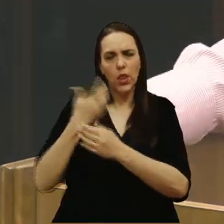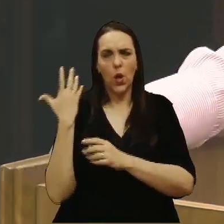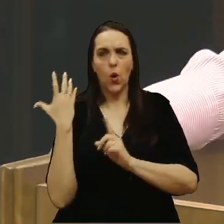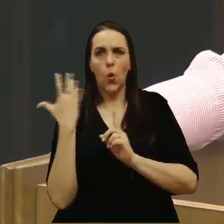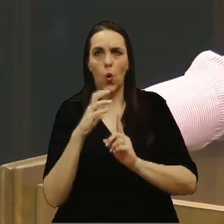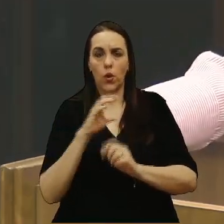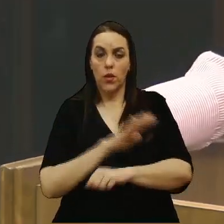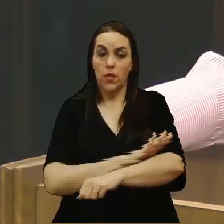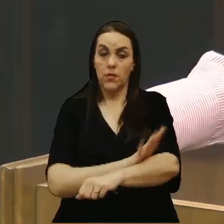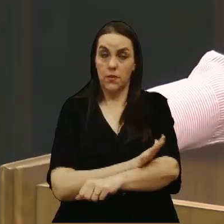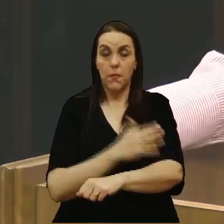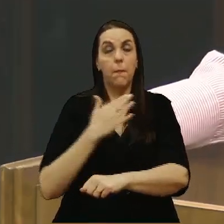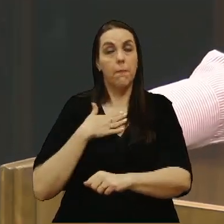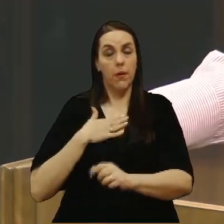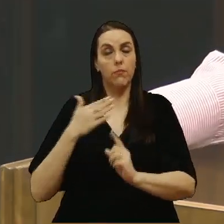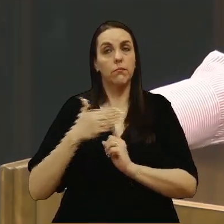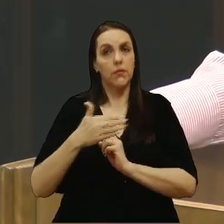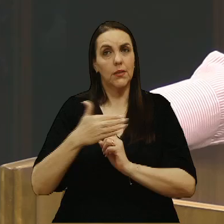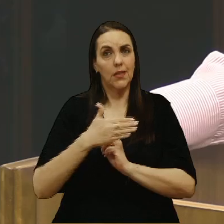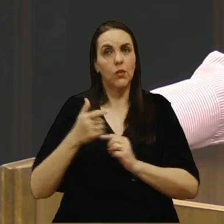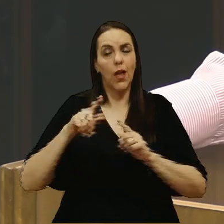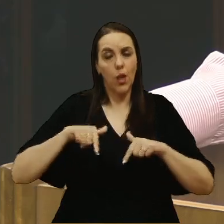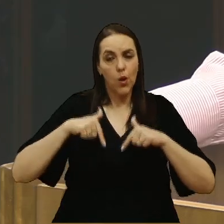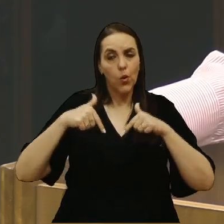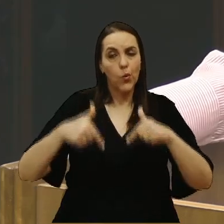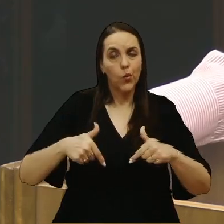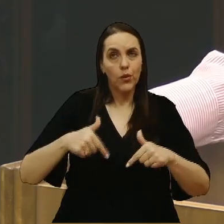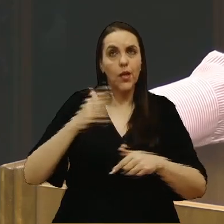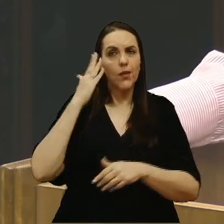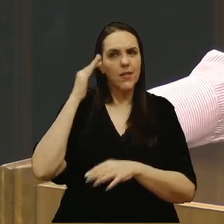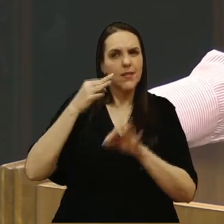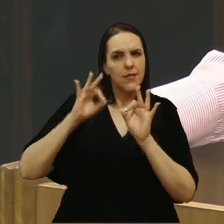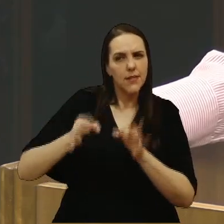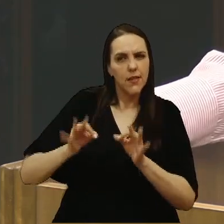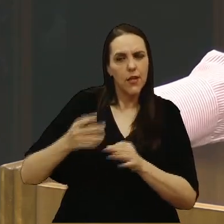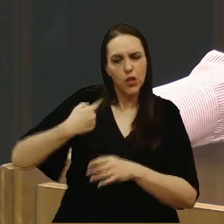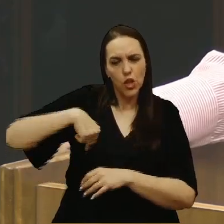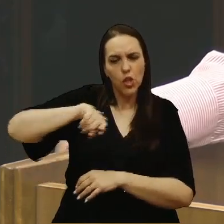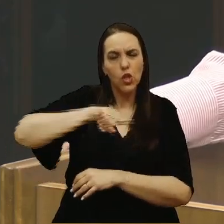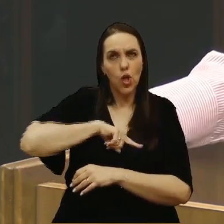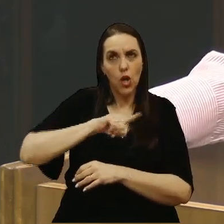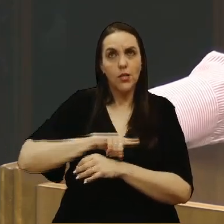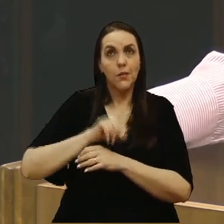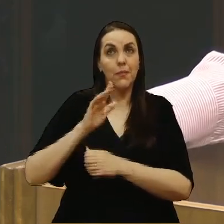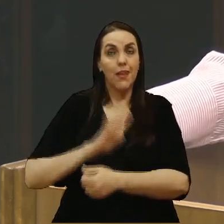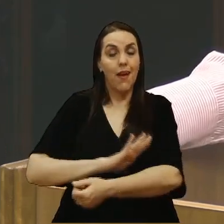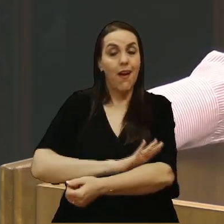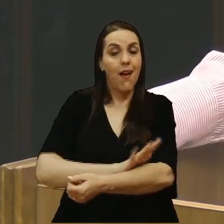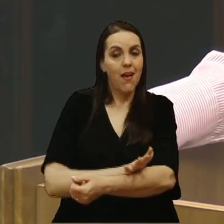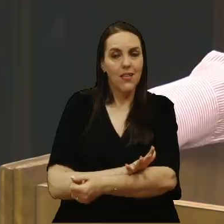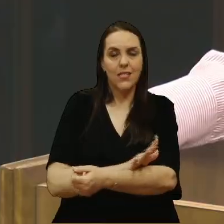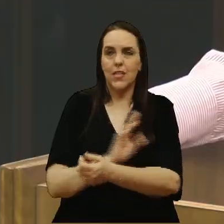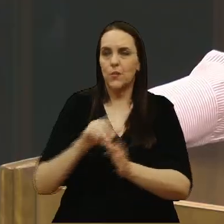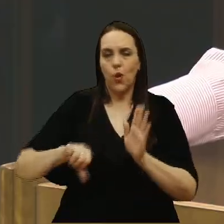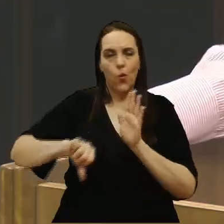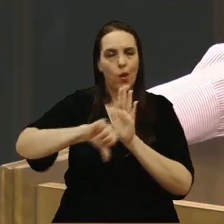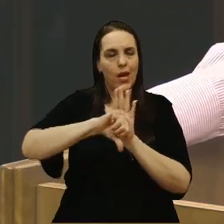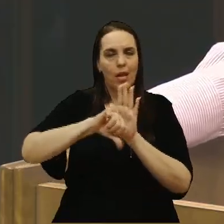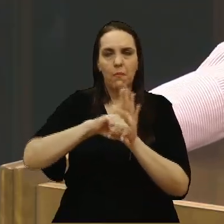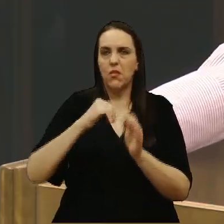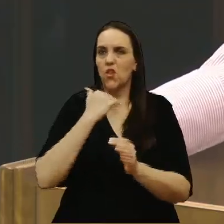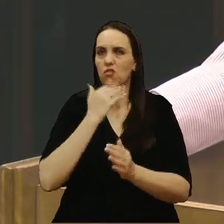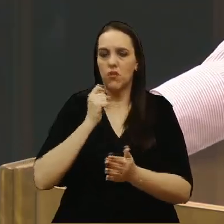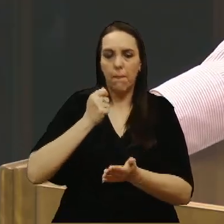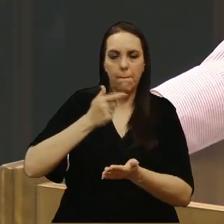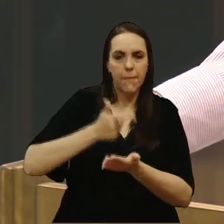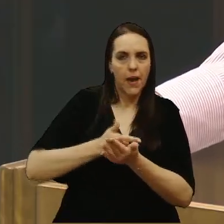luta do meu mandato, e eu tenho certeza que é uma luta de todos nós, na medida que racismo é um crime inafiançável e imprescritível.